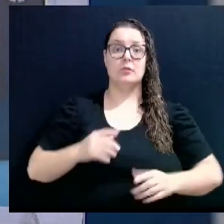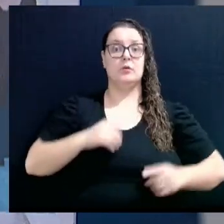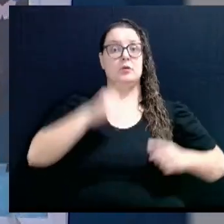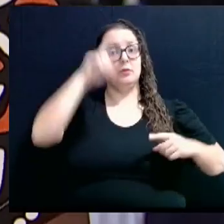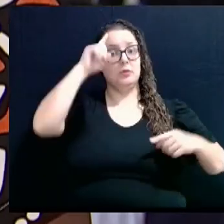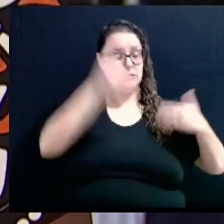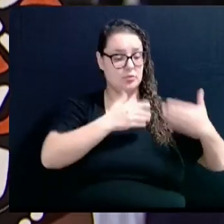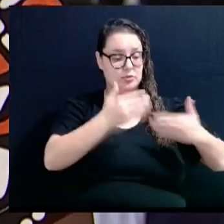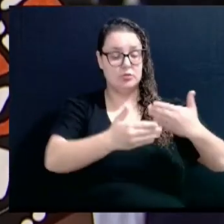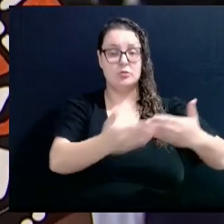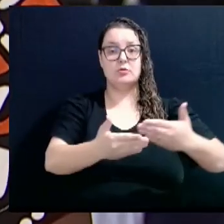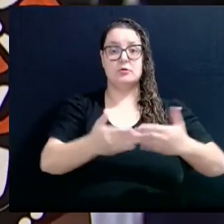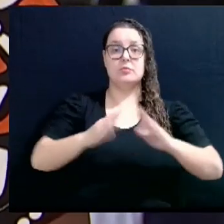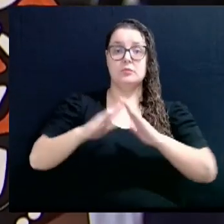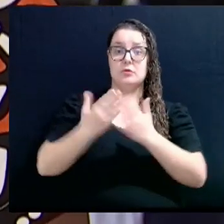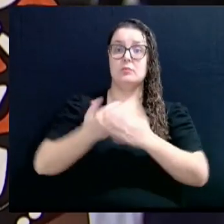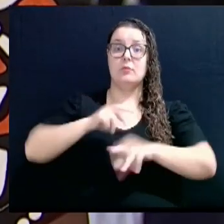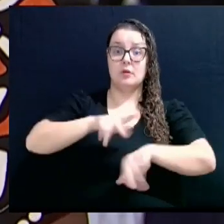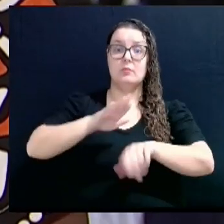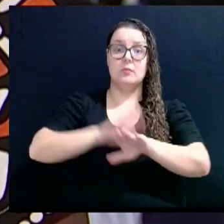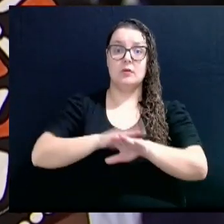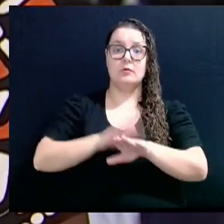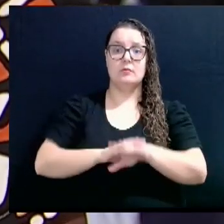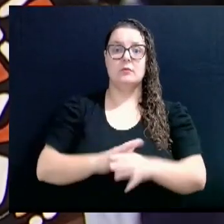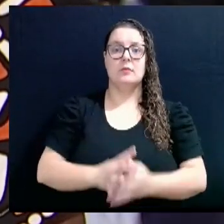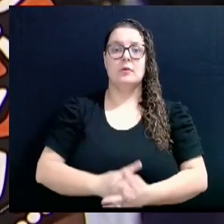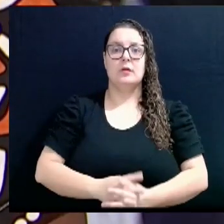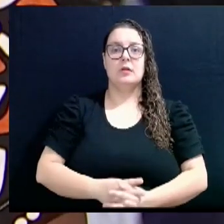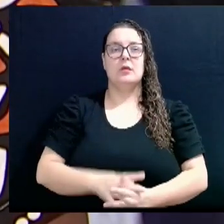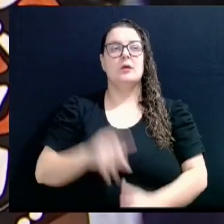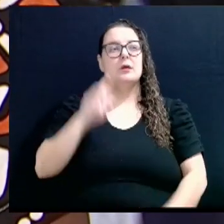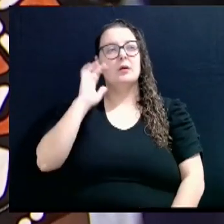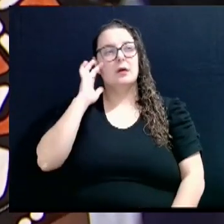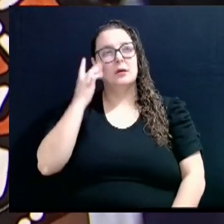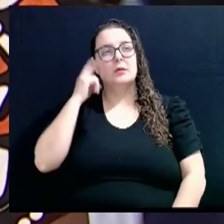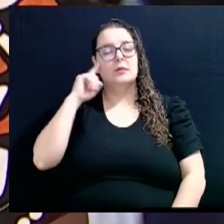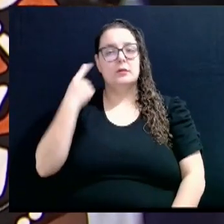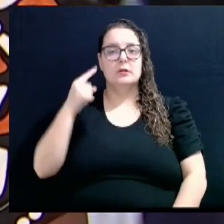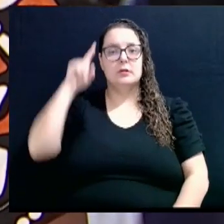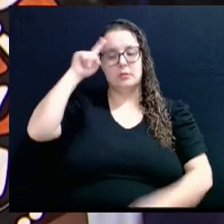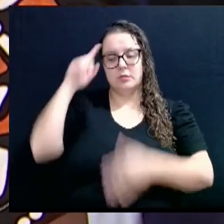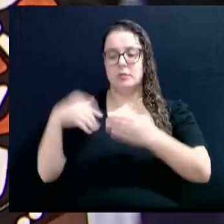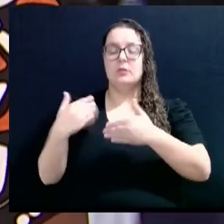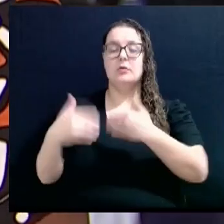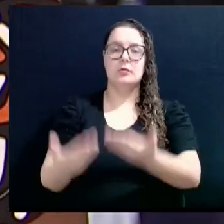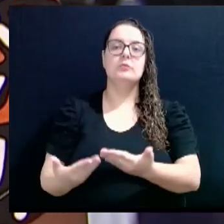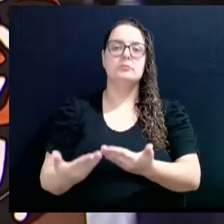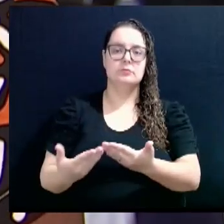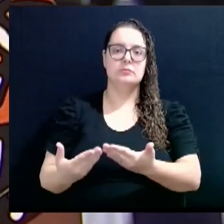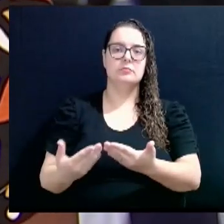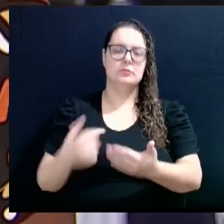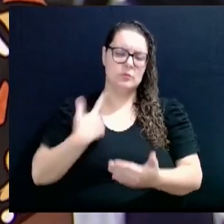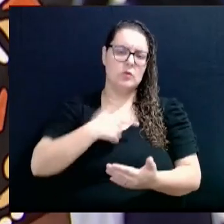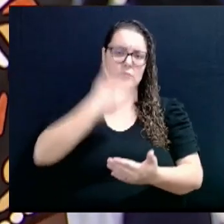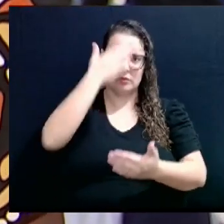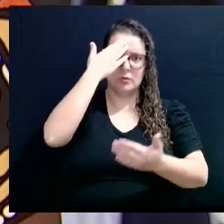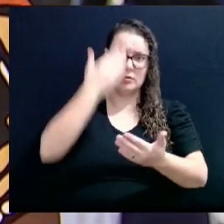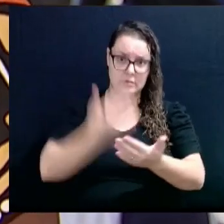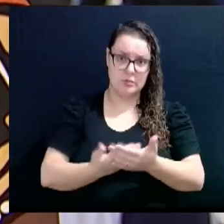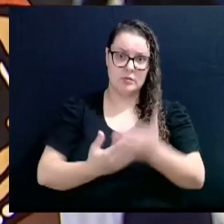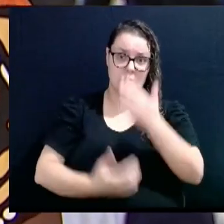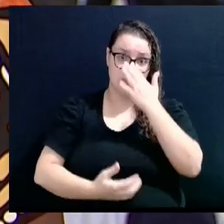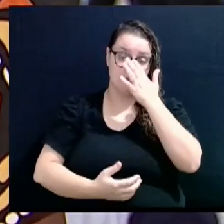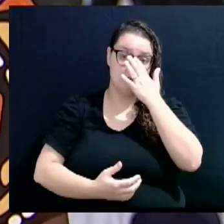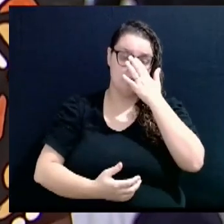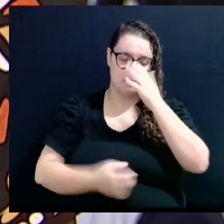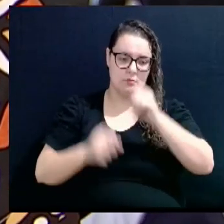inúmeras ações. Eu acho que tem a intencionalidade de ser cotidiano, então a gente acredita que tem desde um painel até